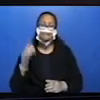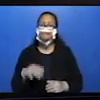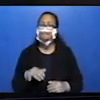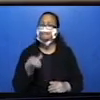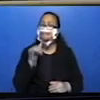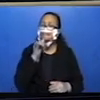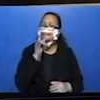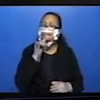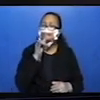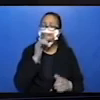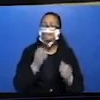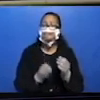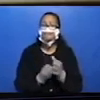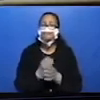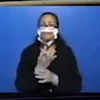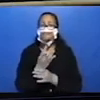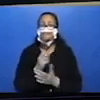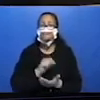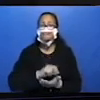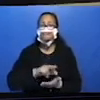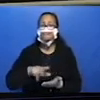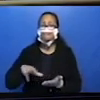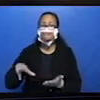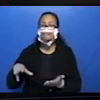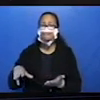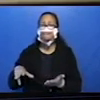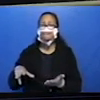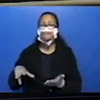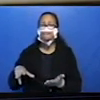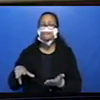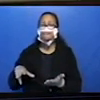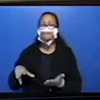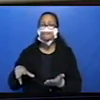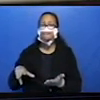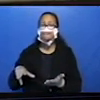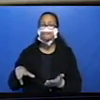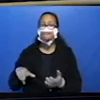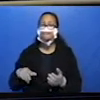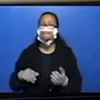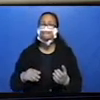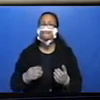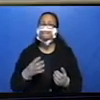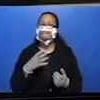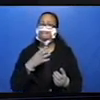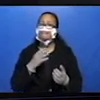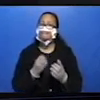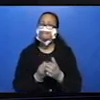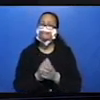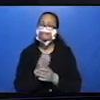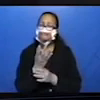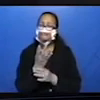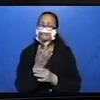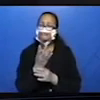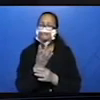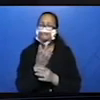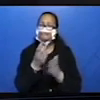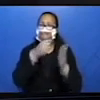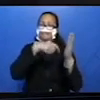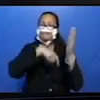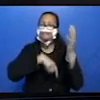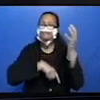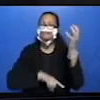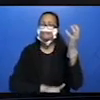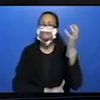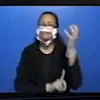diferentes. Será que a mesma planta, se ela for cultivada numa parte escura que não tem luz solar